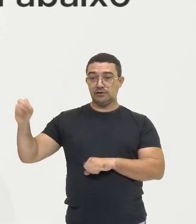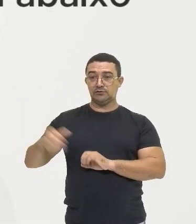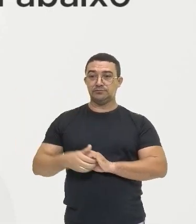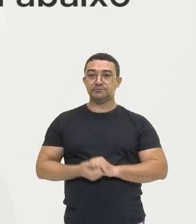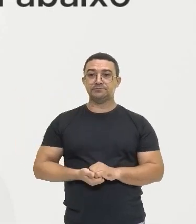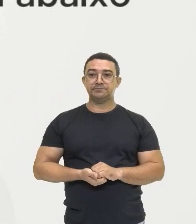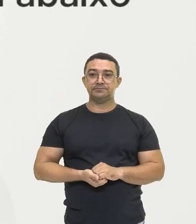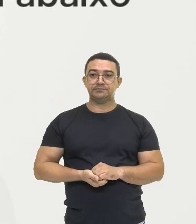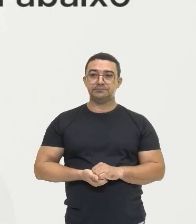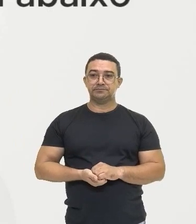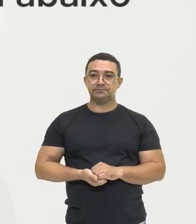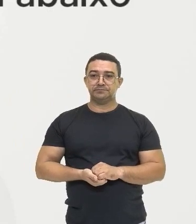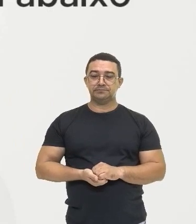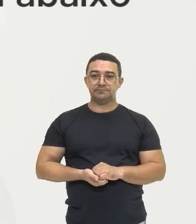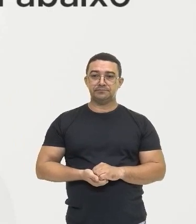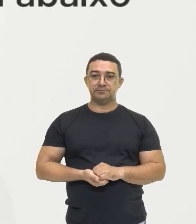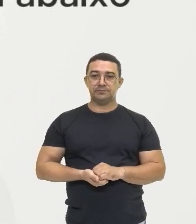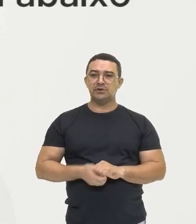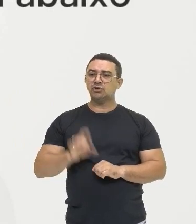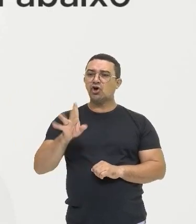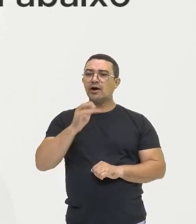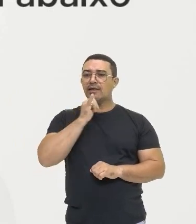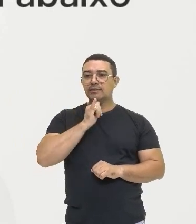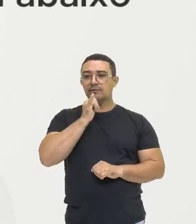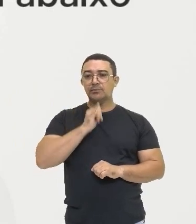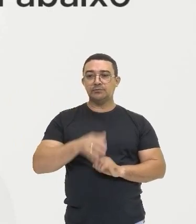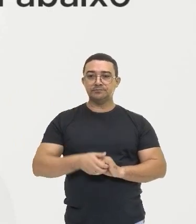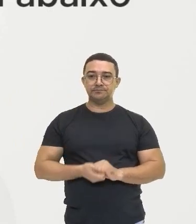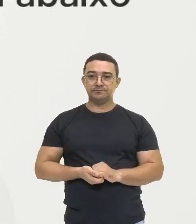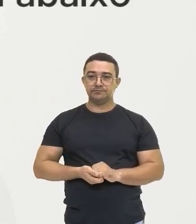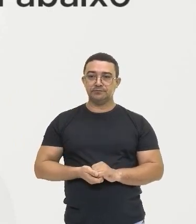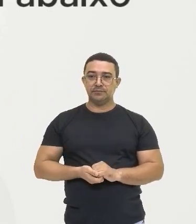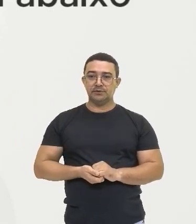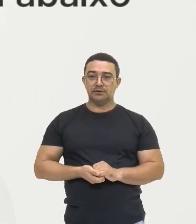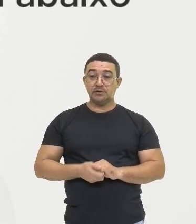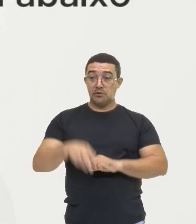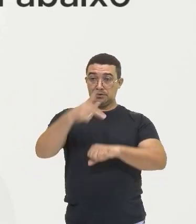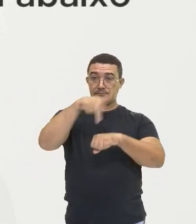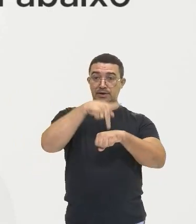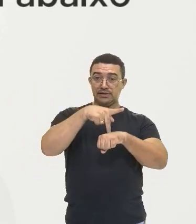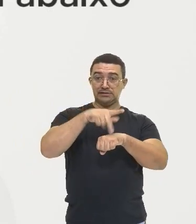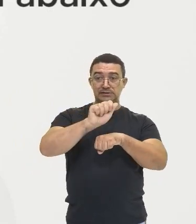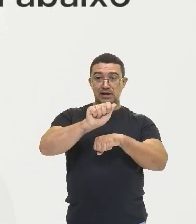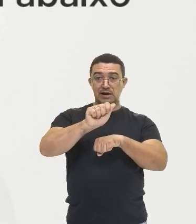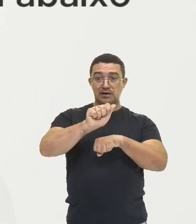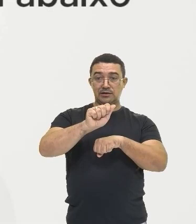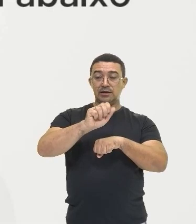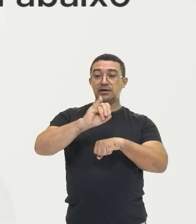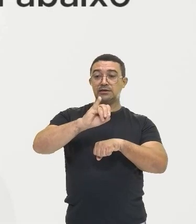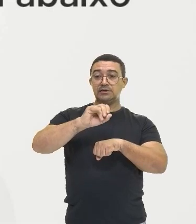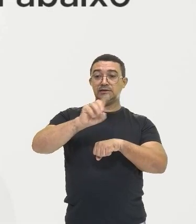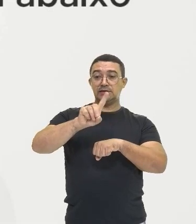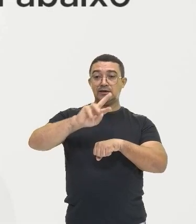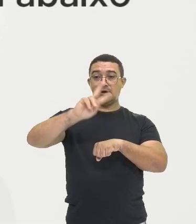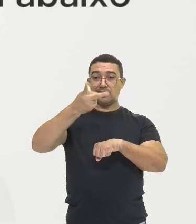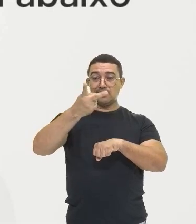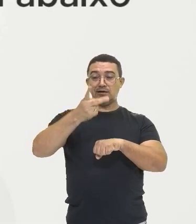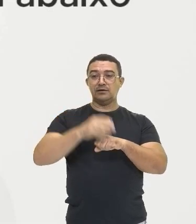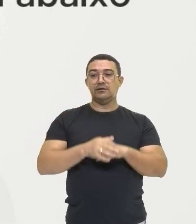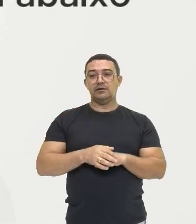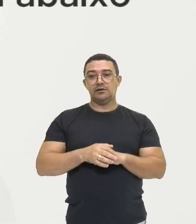Valores hipotéticos. Olha só, turma. Esse país aqui, o IDH dele está mais distante de